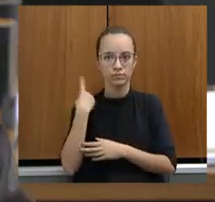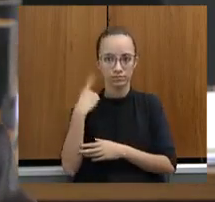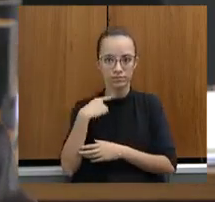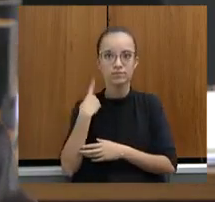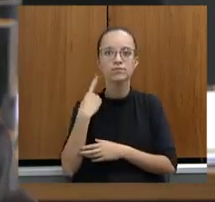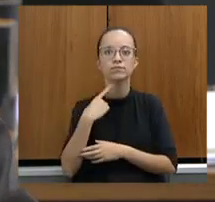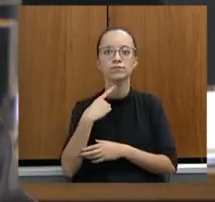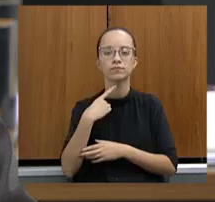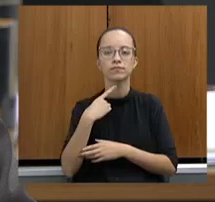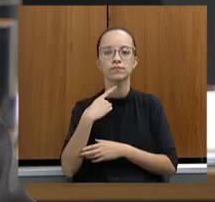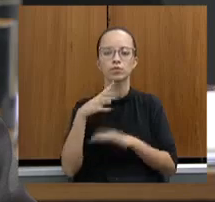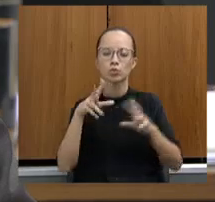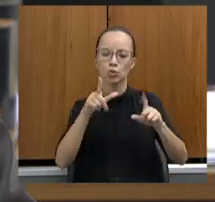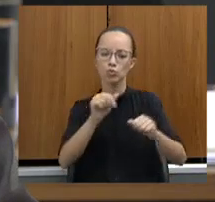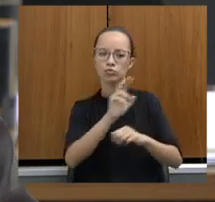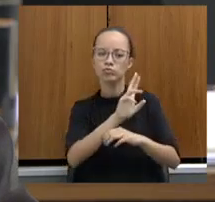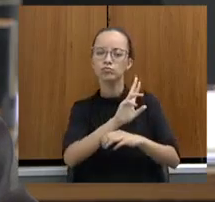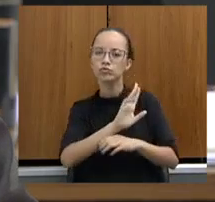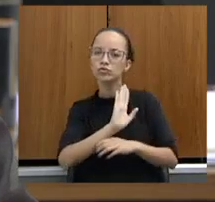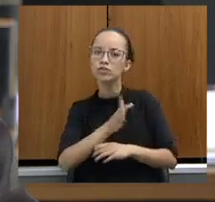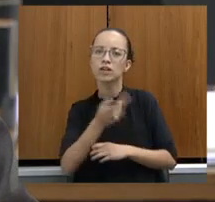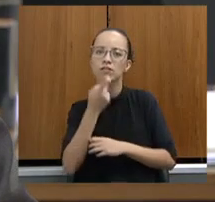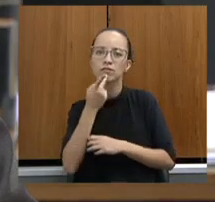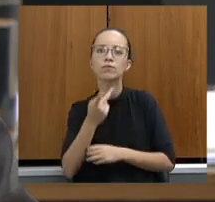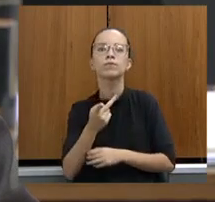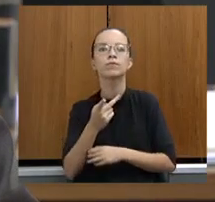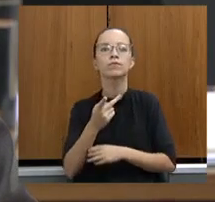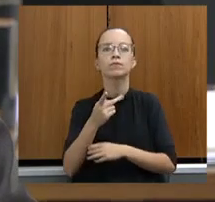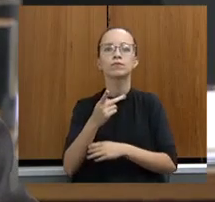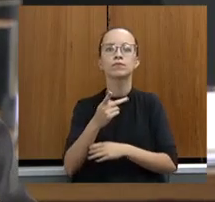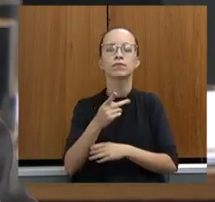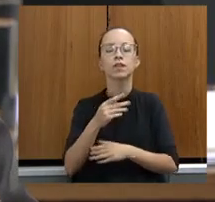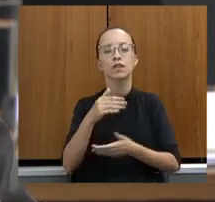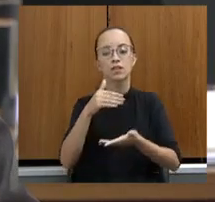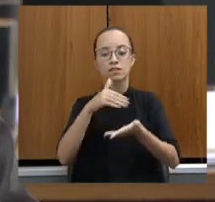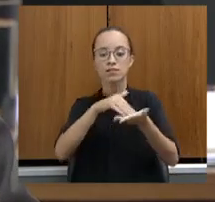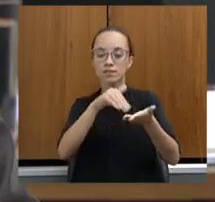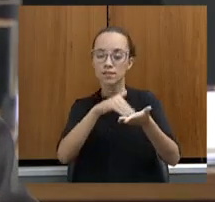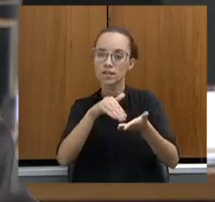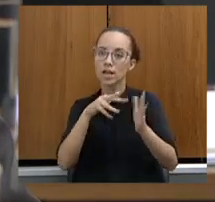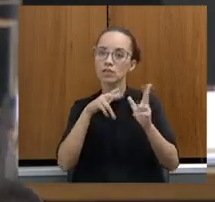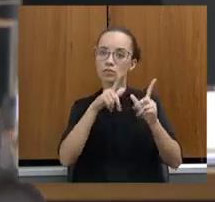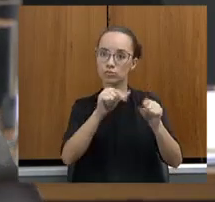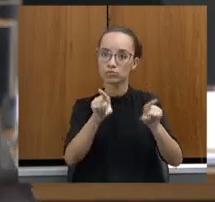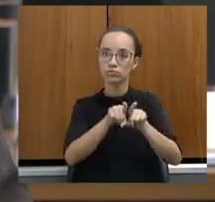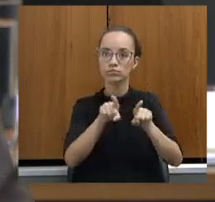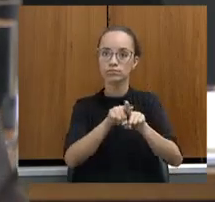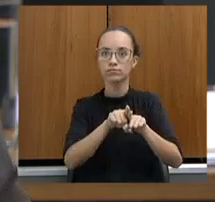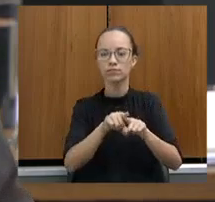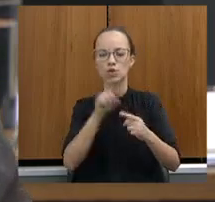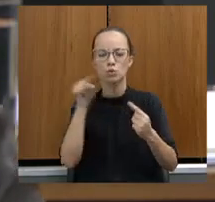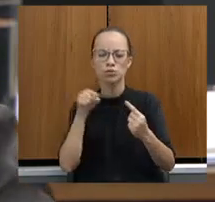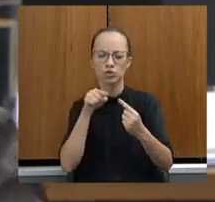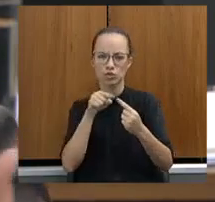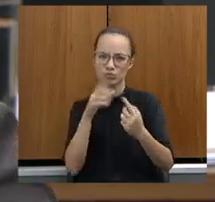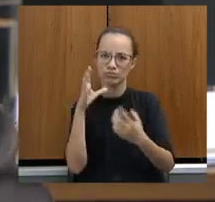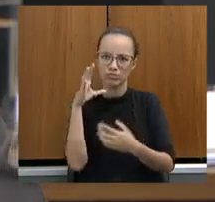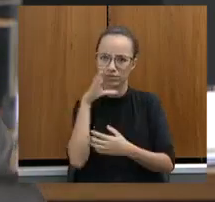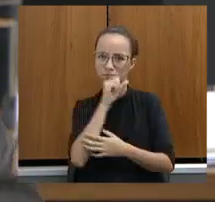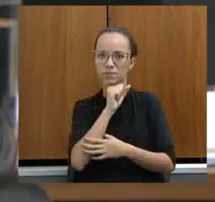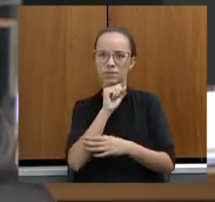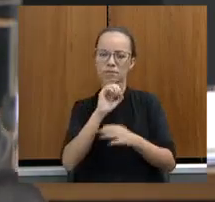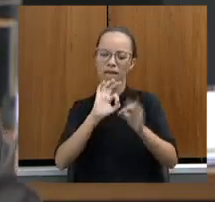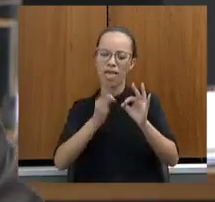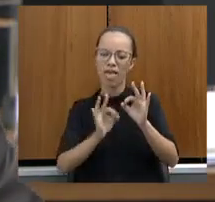já todos devidamente nominados 12 louças secretários e da secretária e tentando ser objetivo para que a gente não